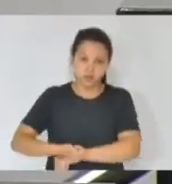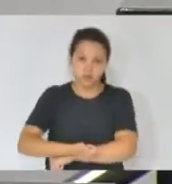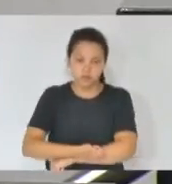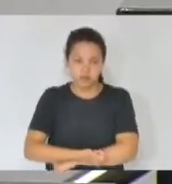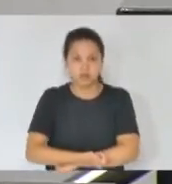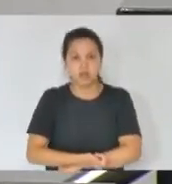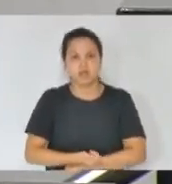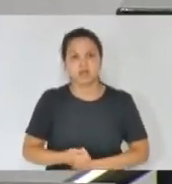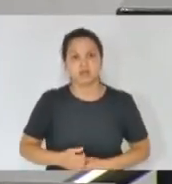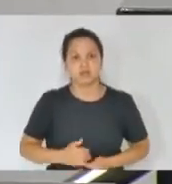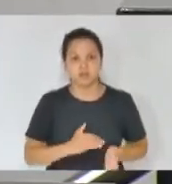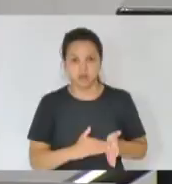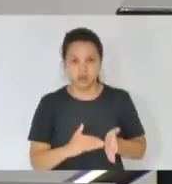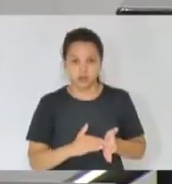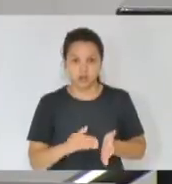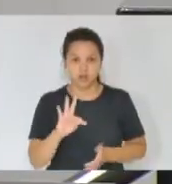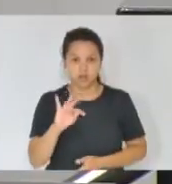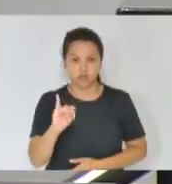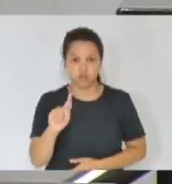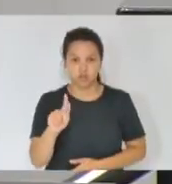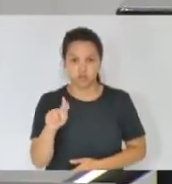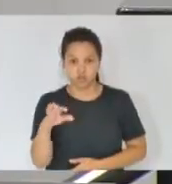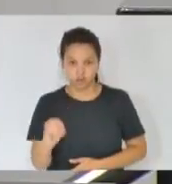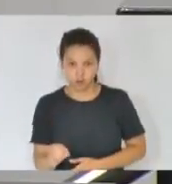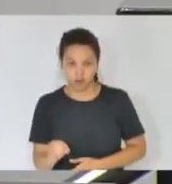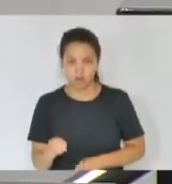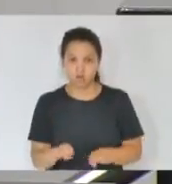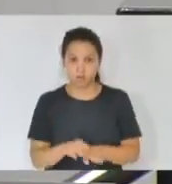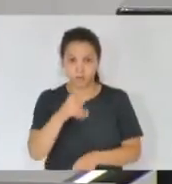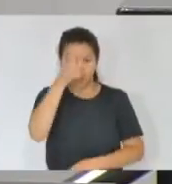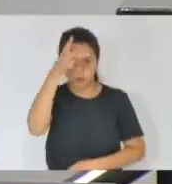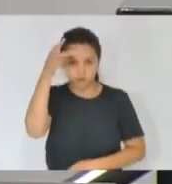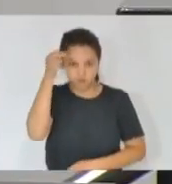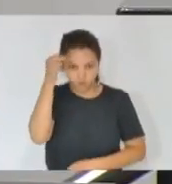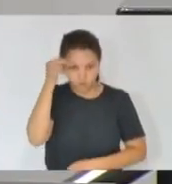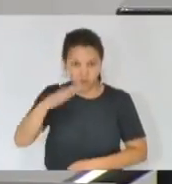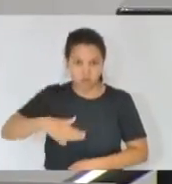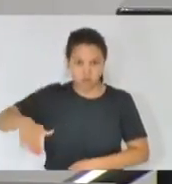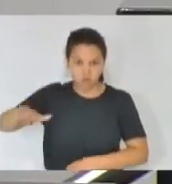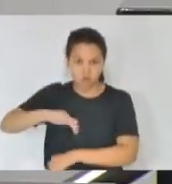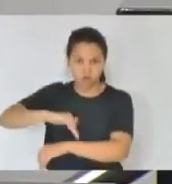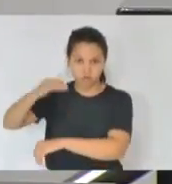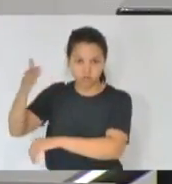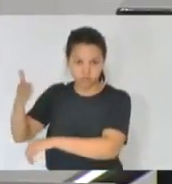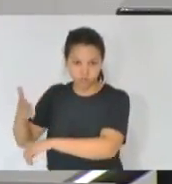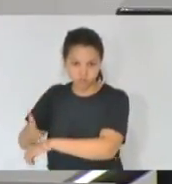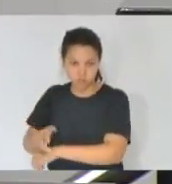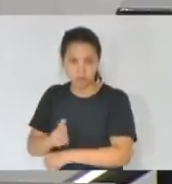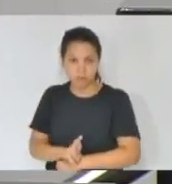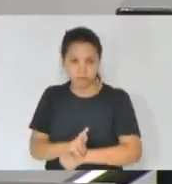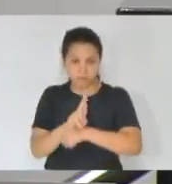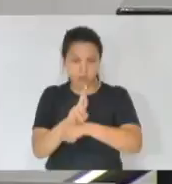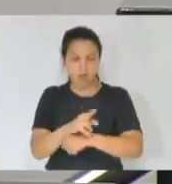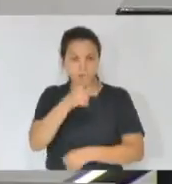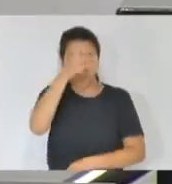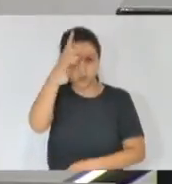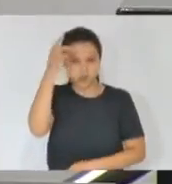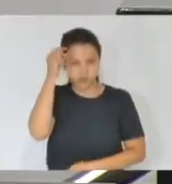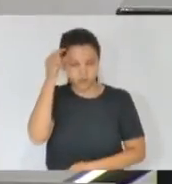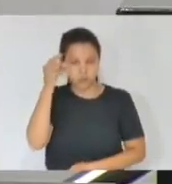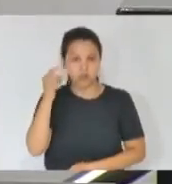os prefeitos da região serrana sendo representados pelo prefeito de Anita Garibaldi, presidente da